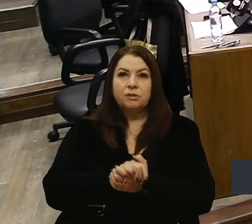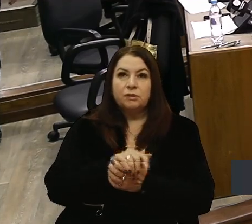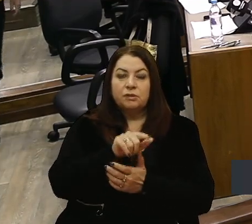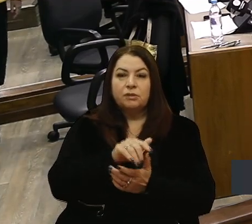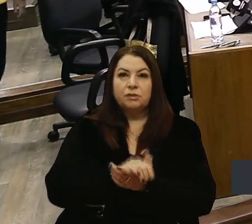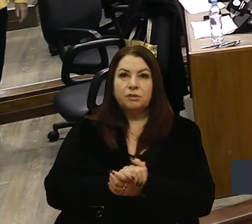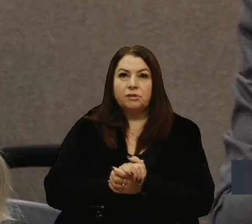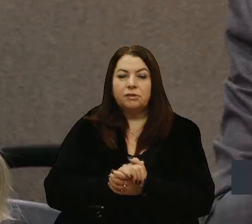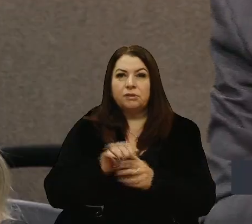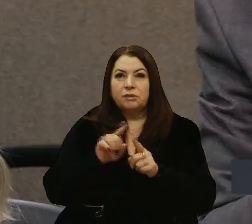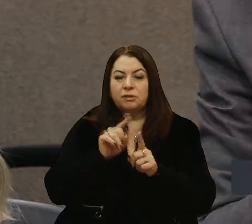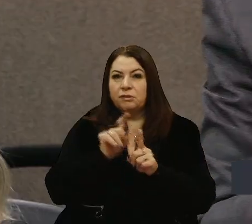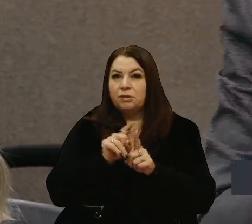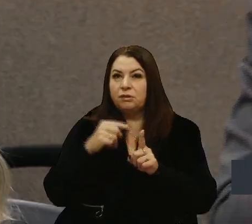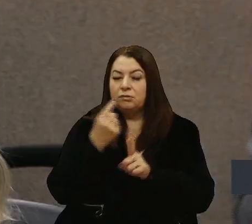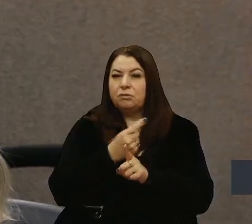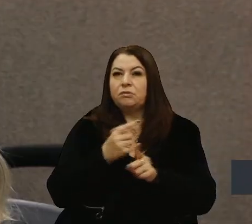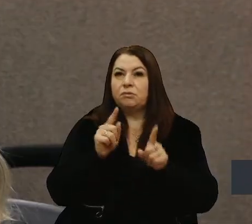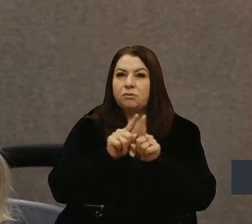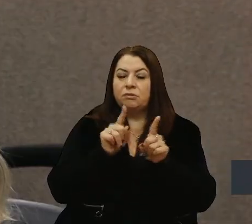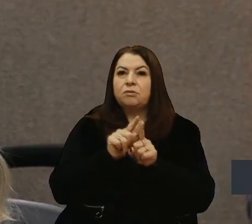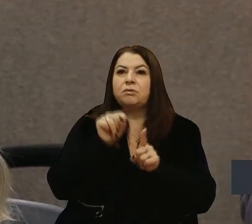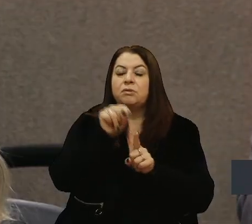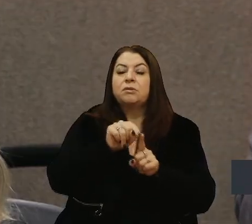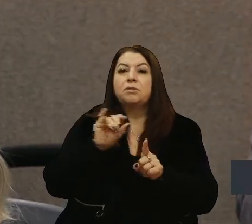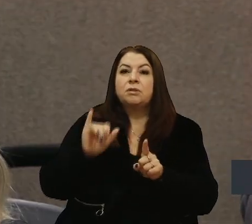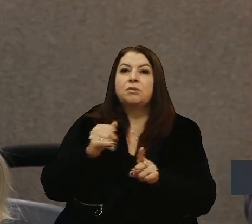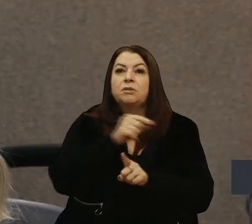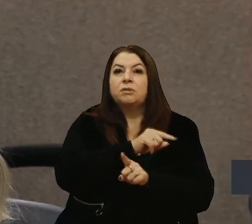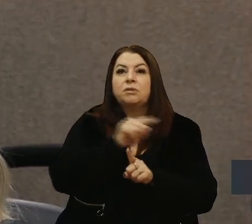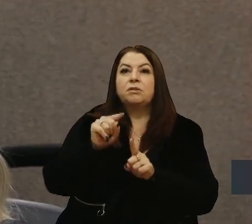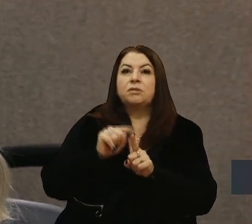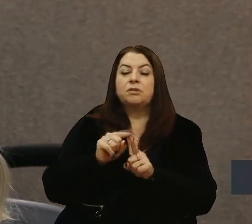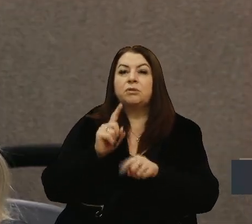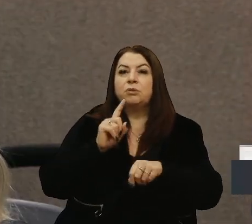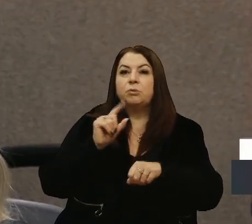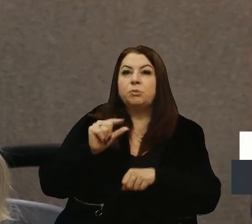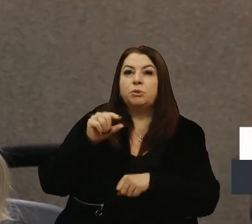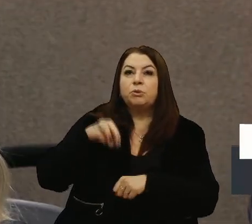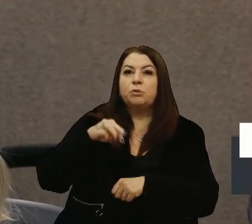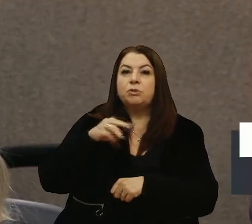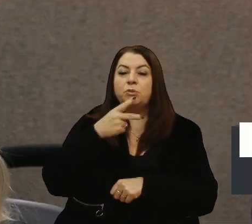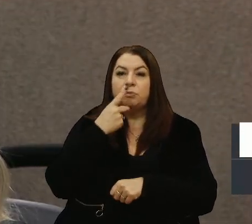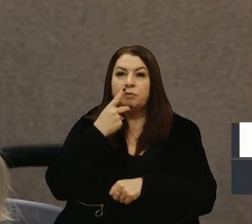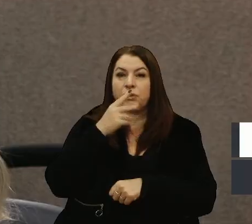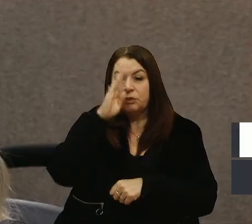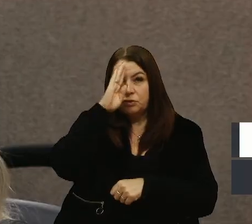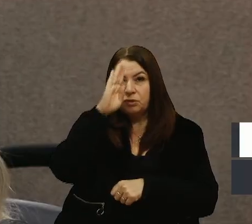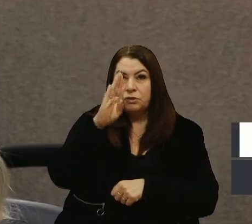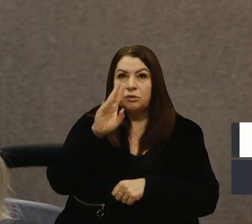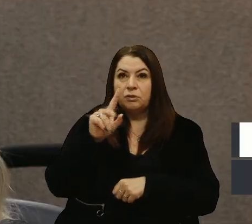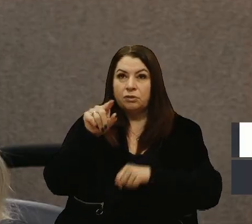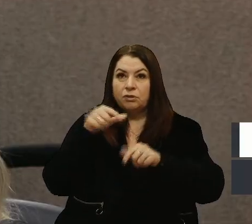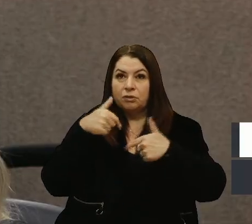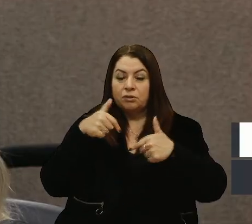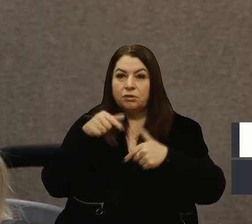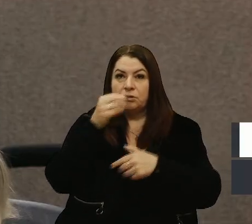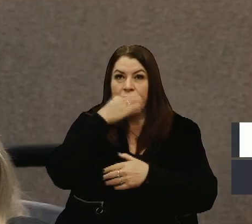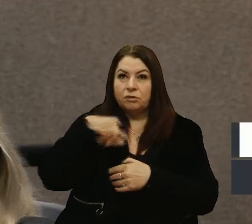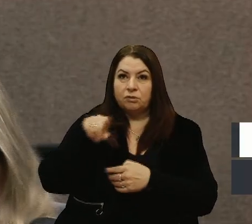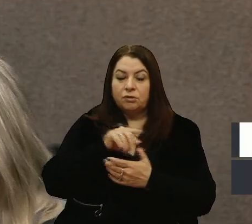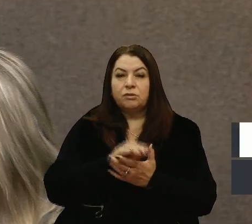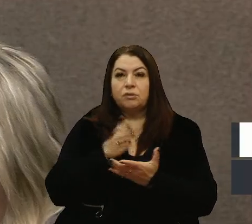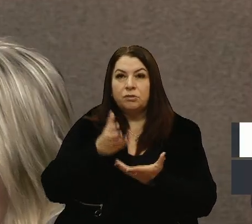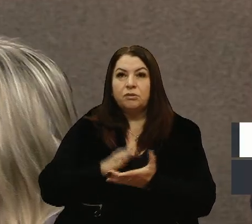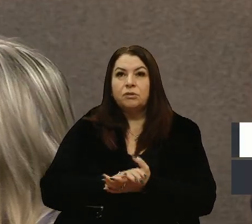assistem aqui no plenário e de casa. Quero aproveitar esse minuto que eu tenho para falar diretamente com os trabalhadores de Caxias do Sul